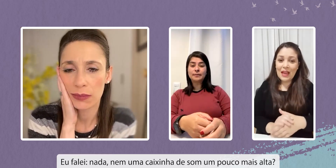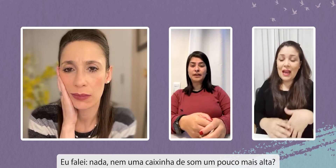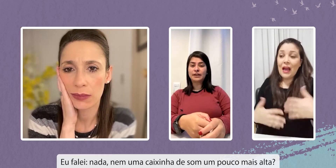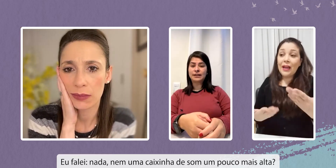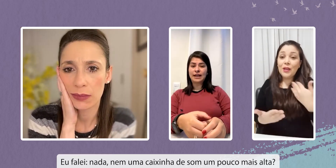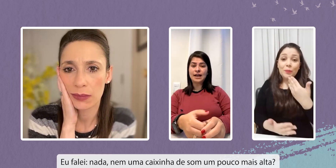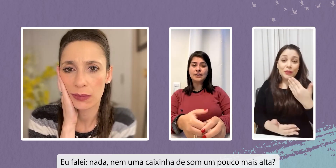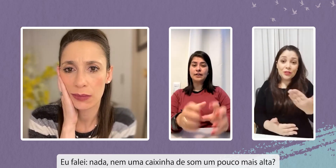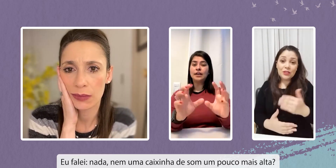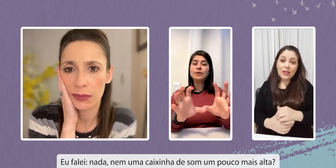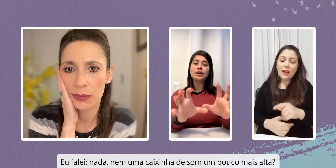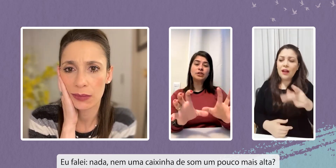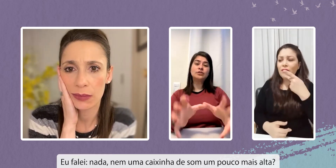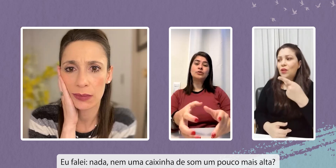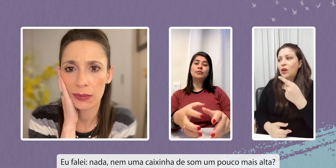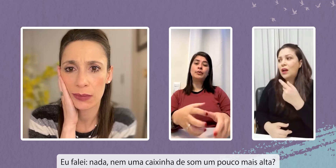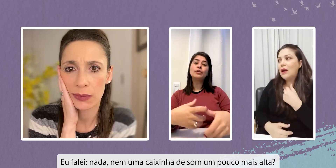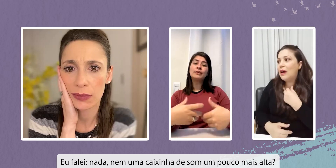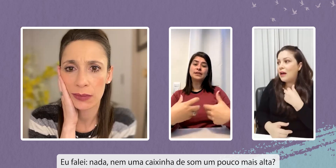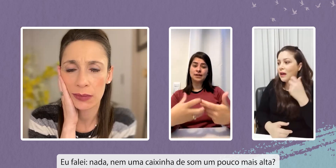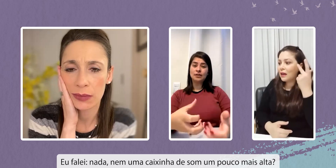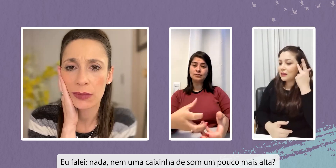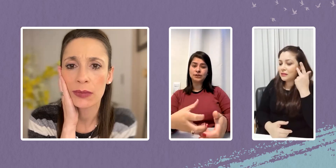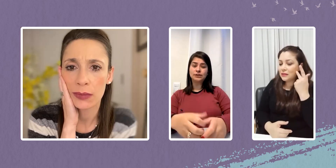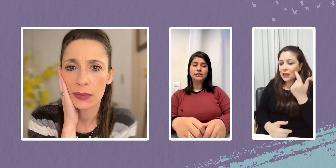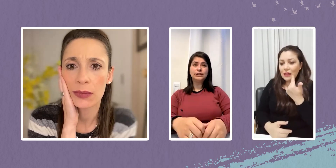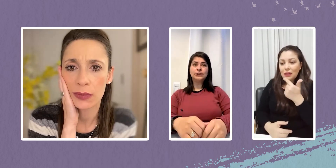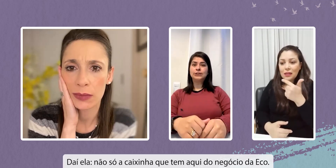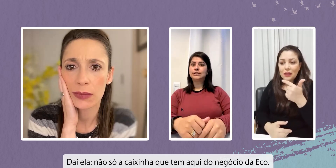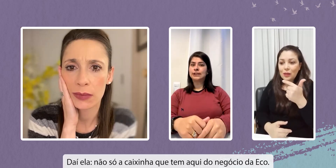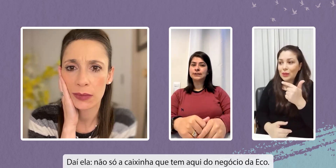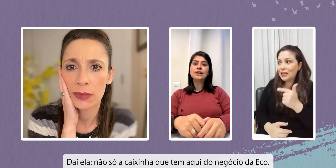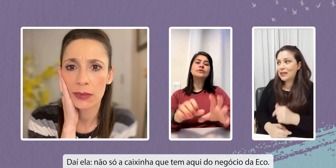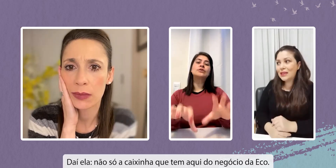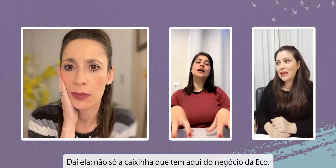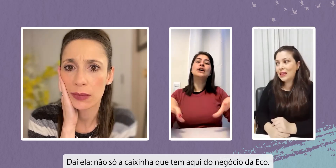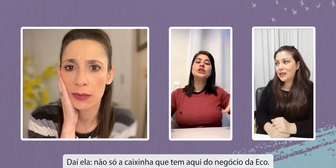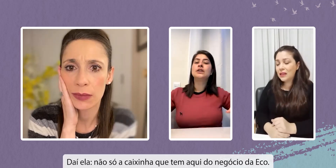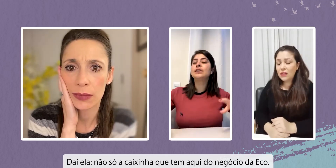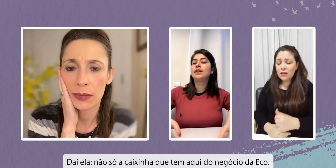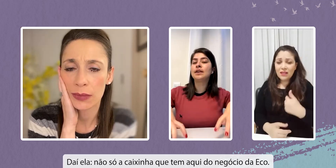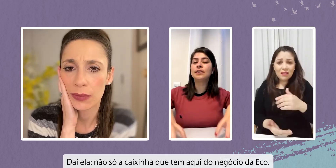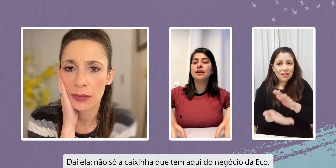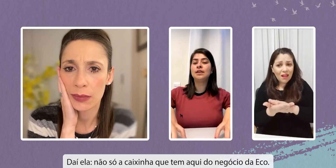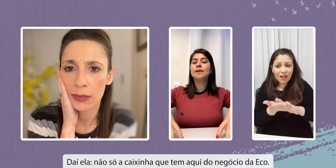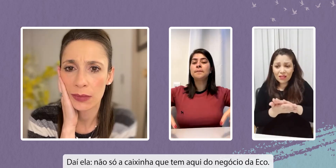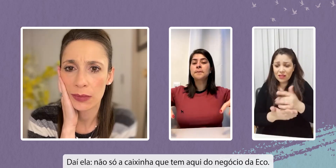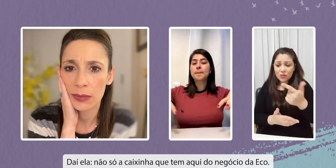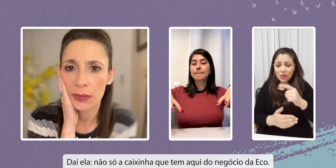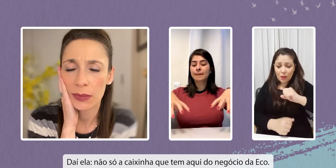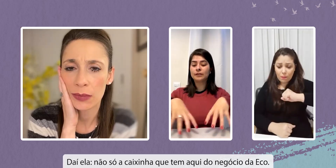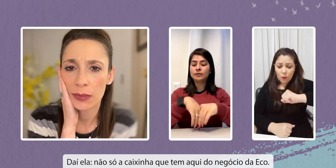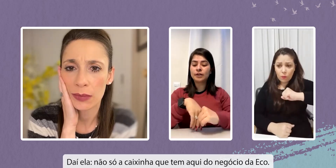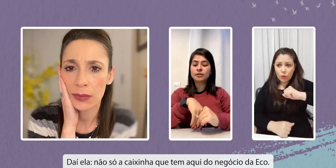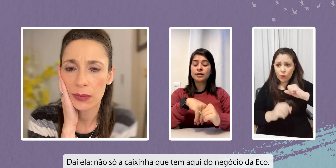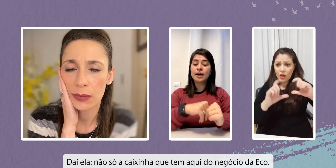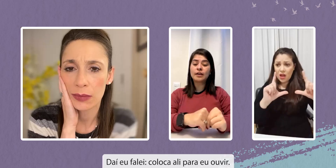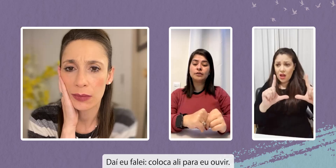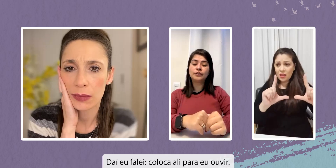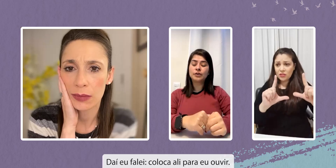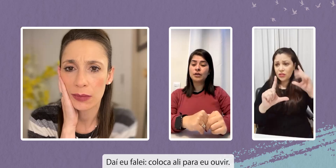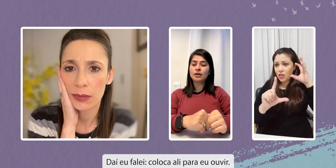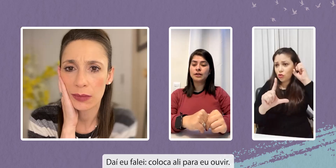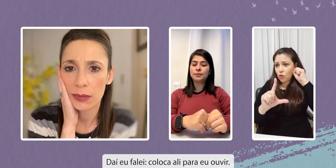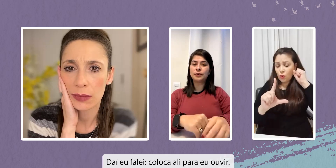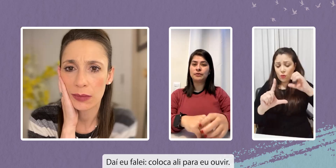tem. Eu falei, nada, nem uma caixinha de som um pouco mais alta? Dela, não, só a caixinha que tem aqui do negócio da Echo.